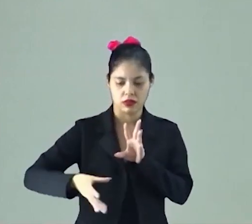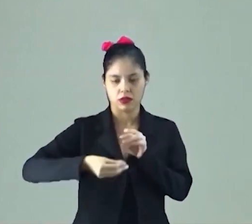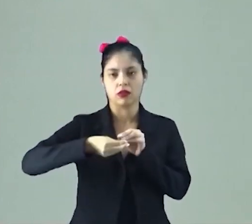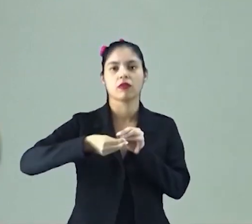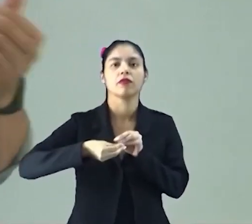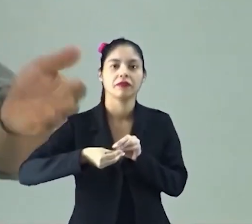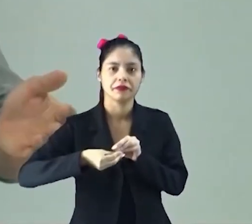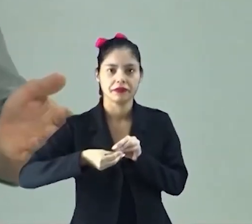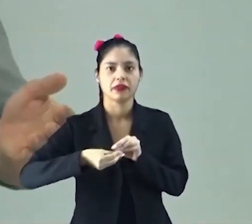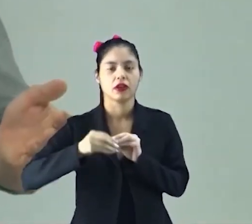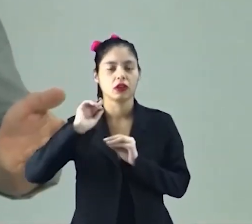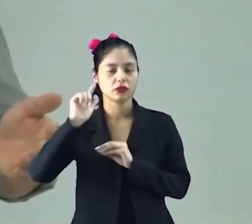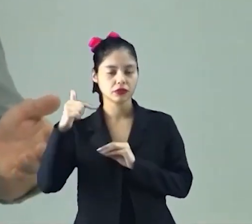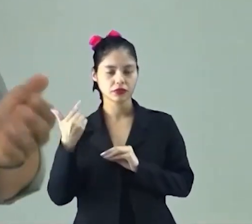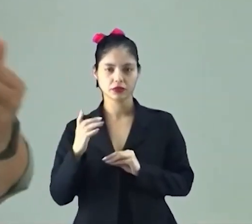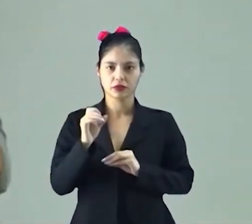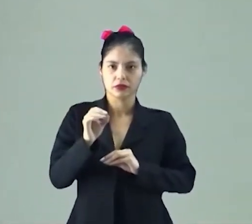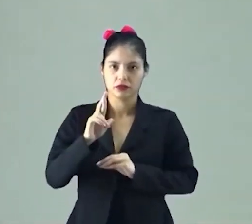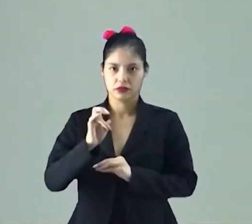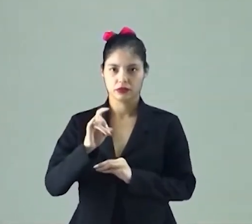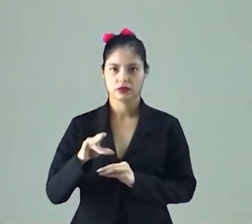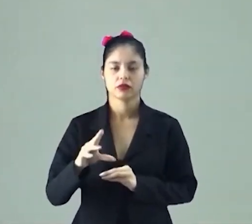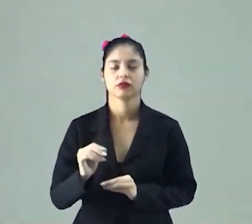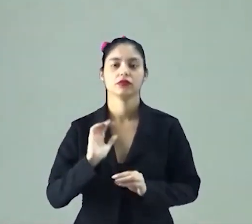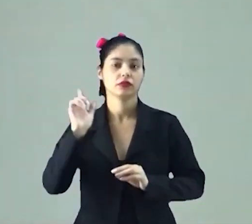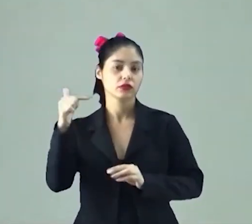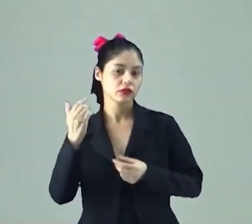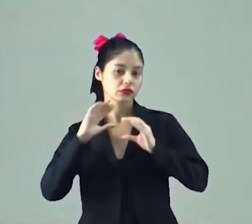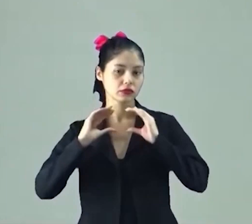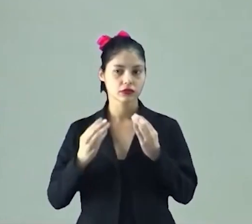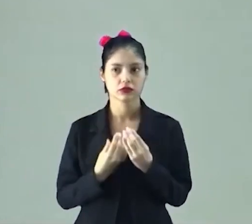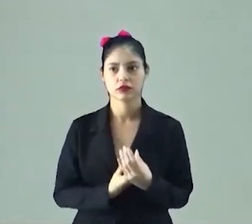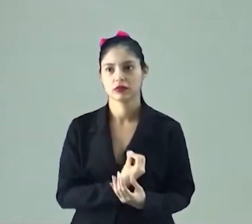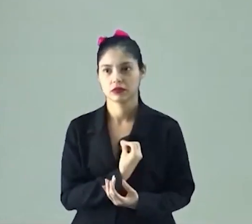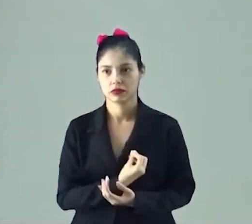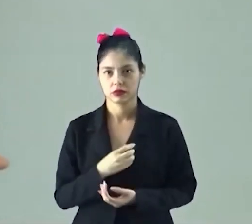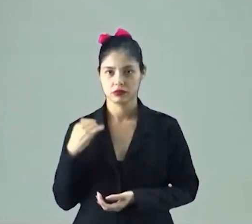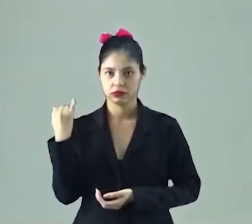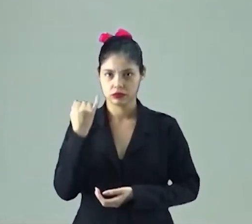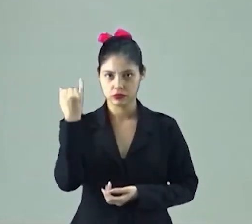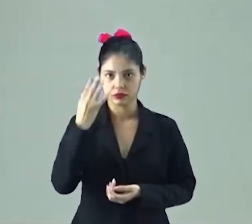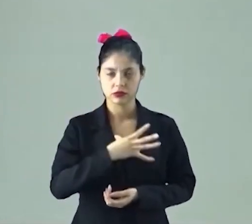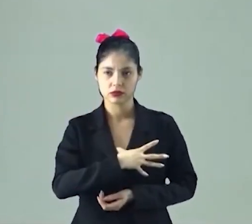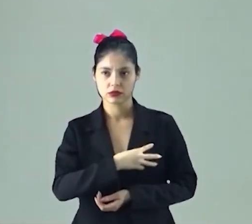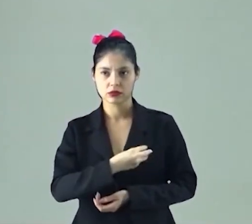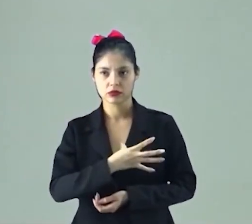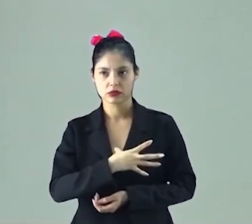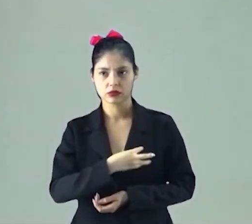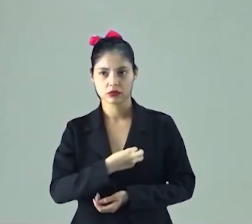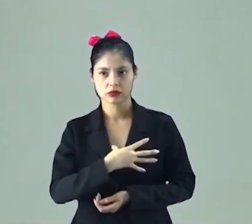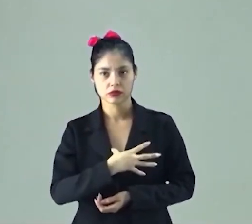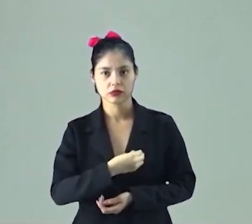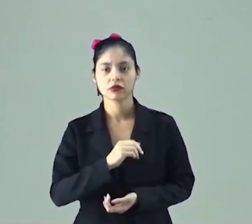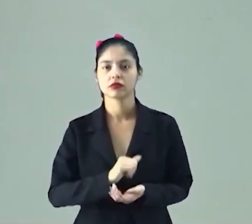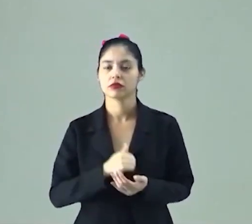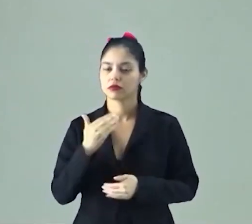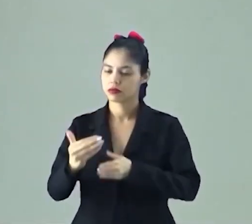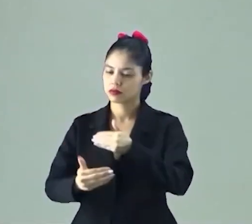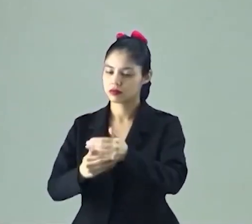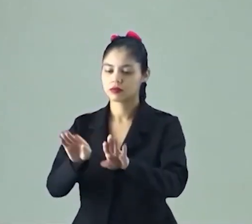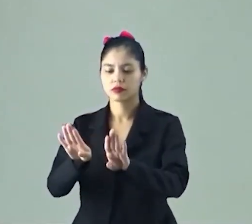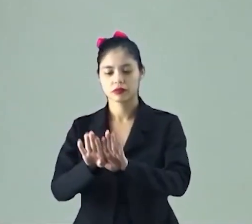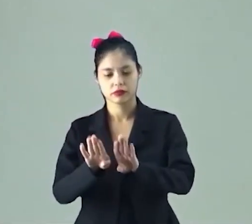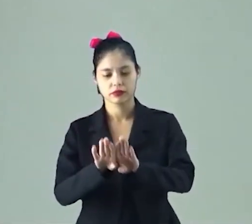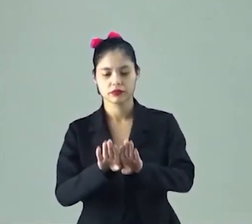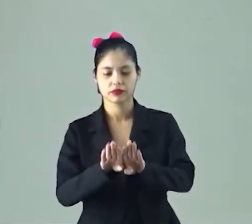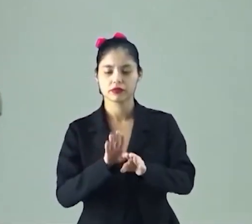em relação a outros organismos, outros seres vivos. Em especial, os mamíferos são bastante evoluídos, né? Mas